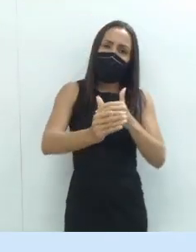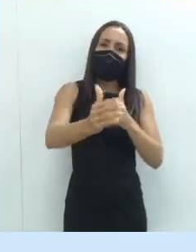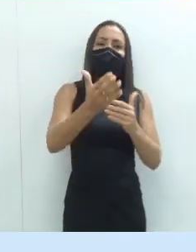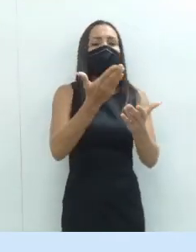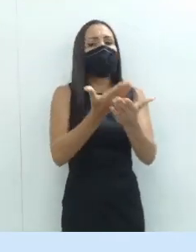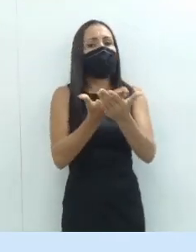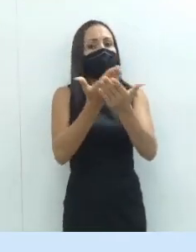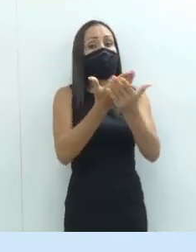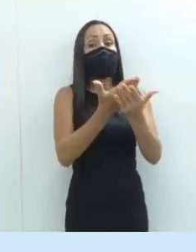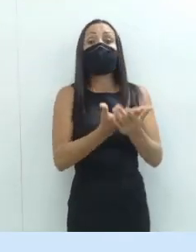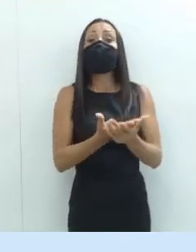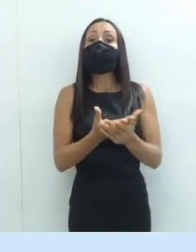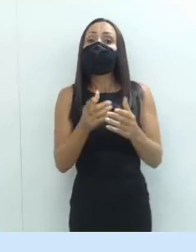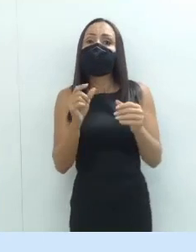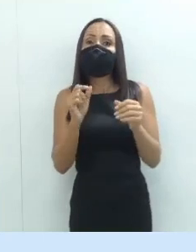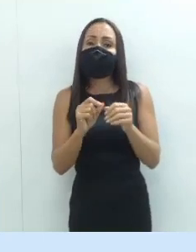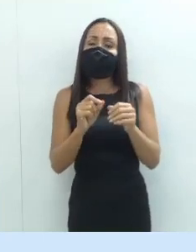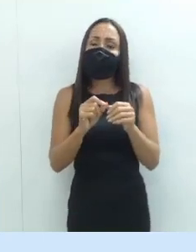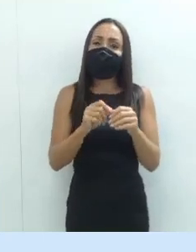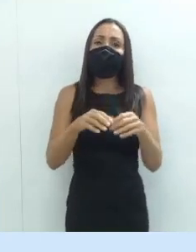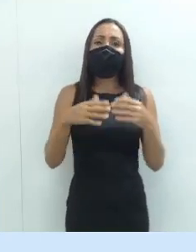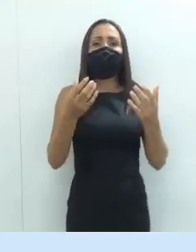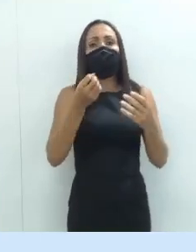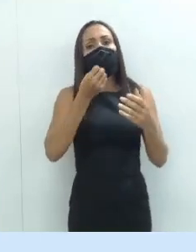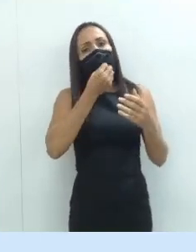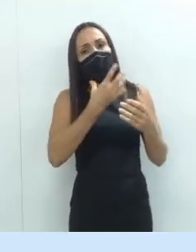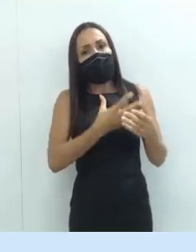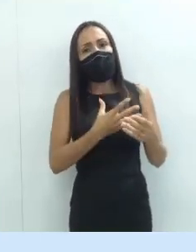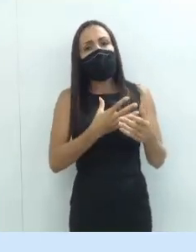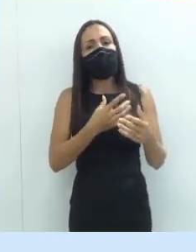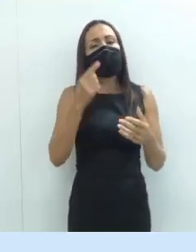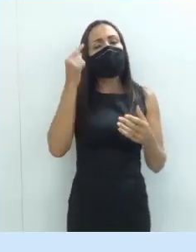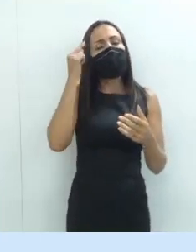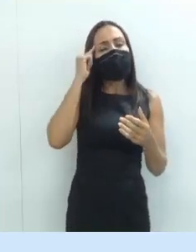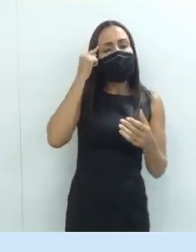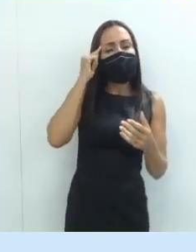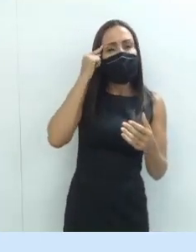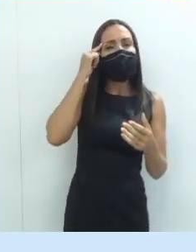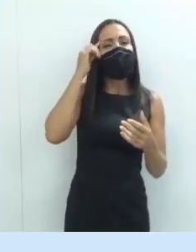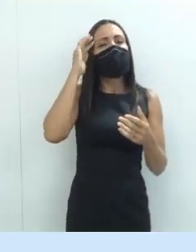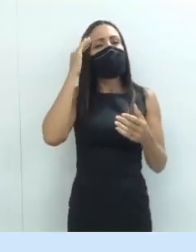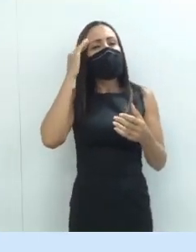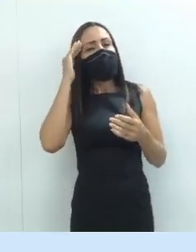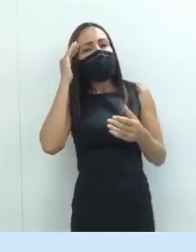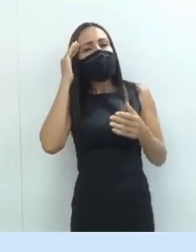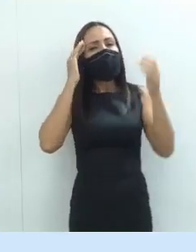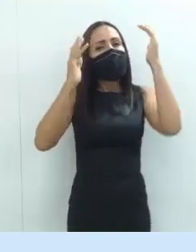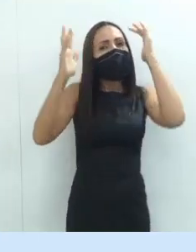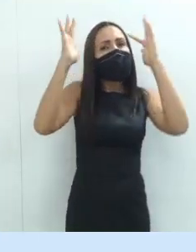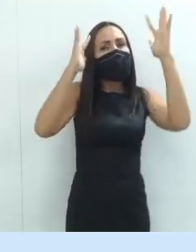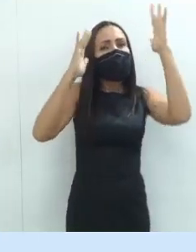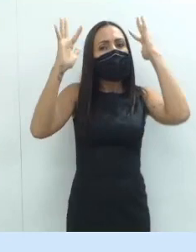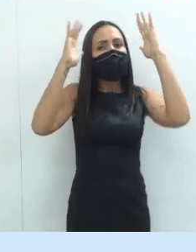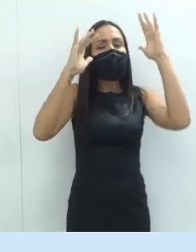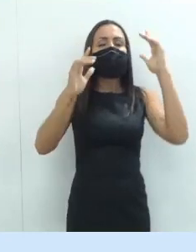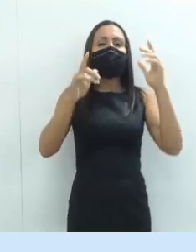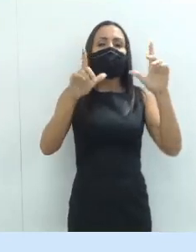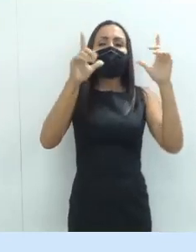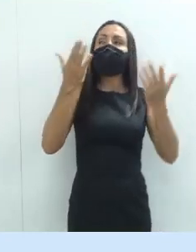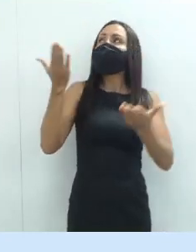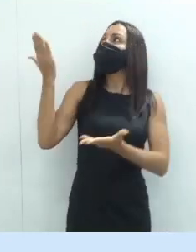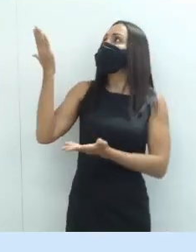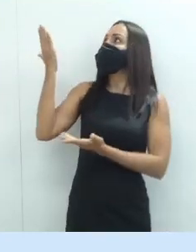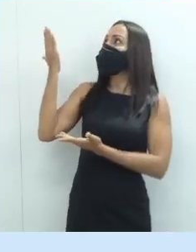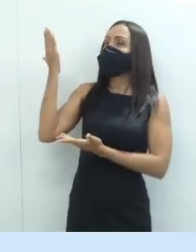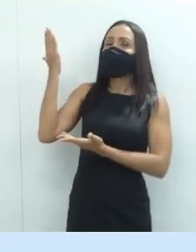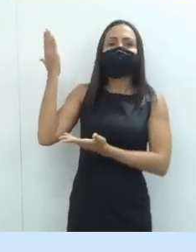aí, fazendo uma boa reflexão, pensando aí sobre algumas coisas. Vamos olhar na tela de quem é